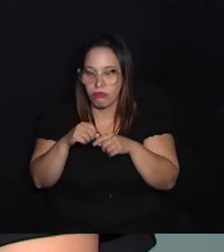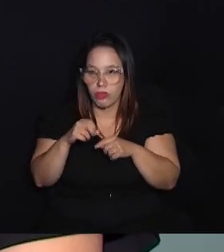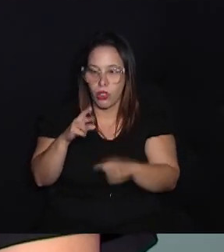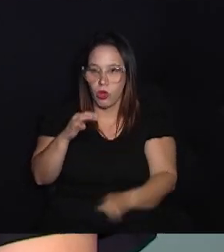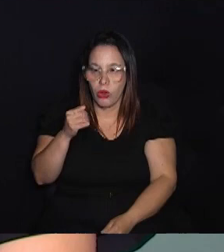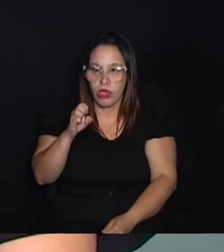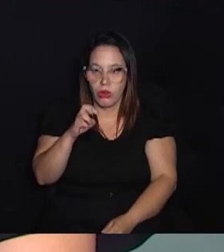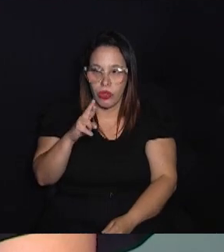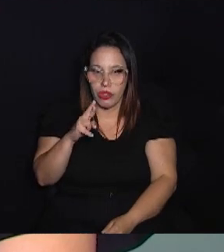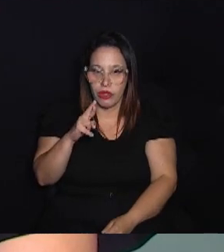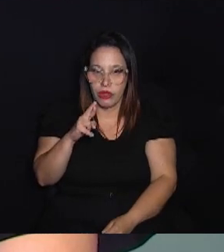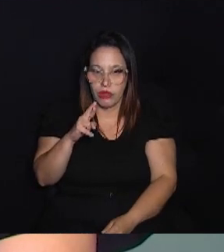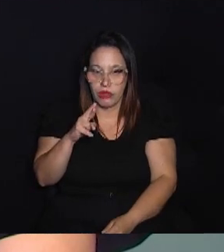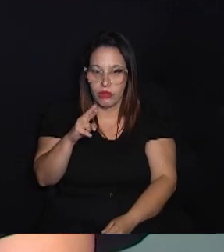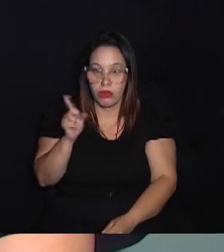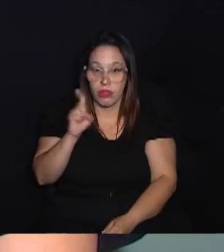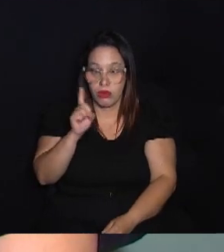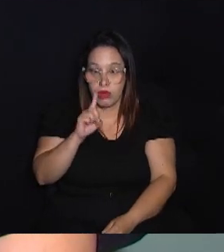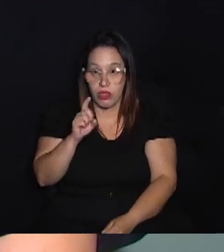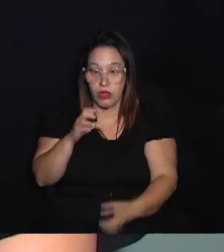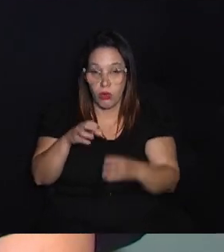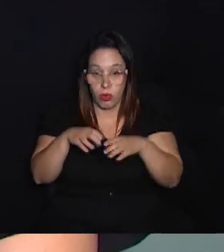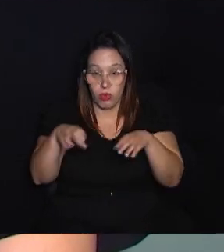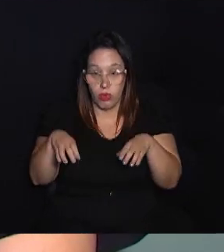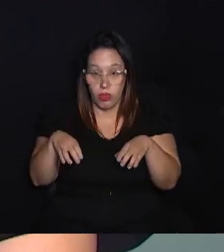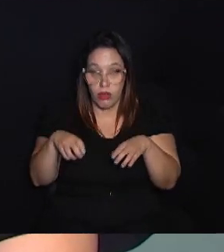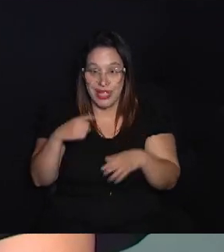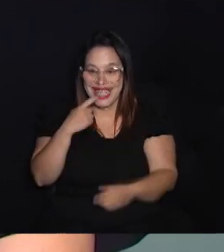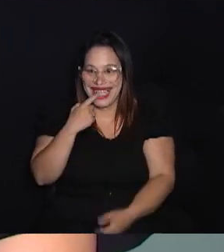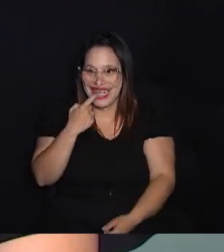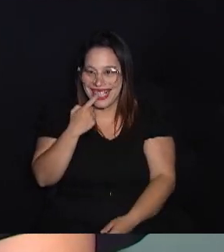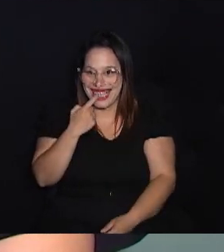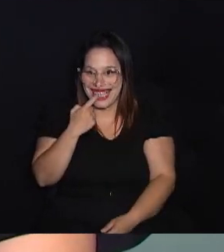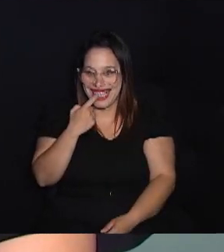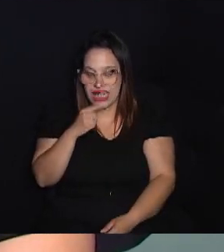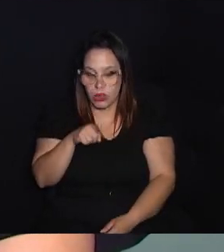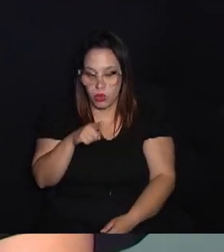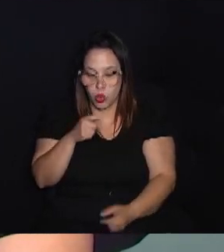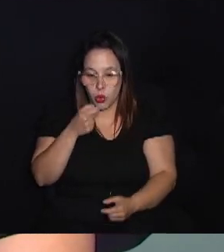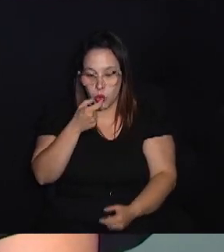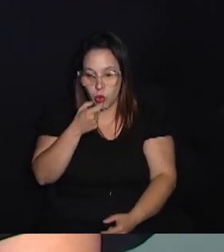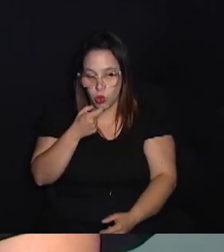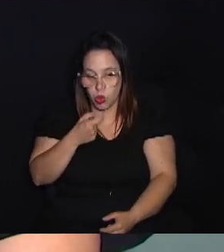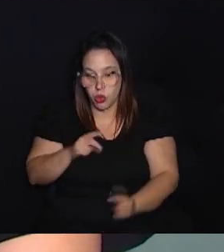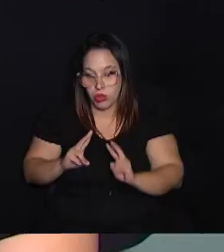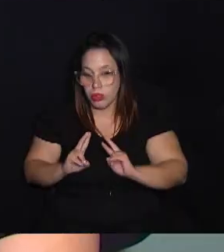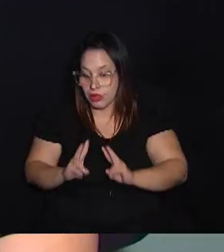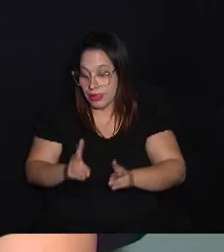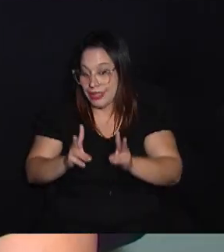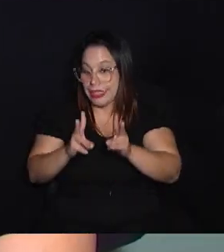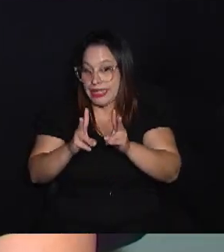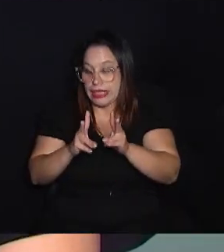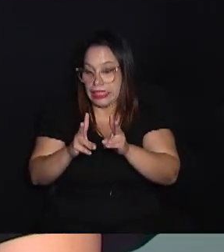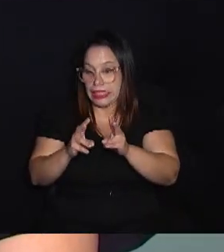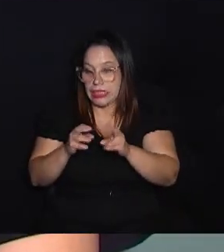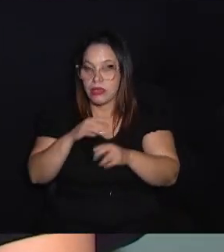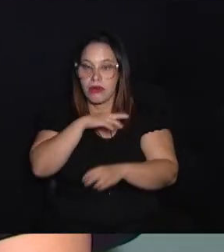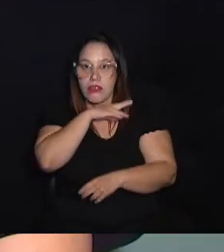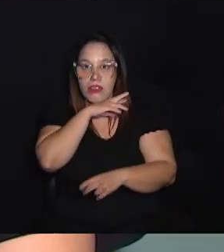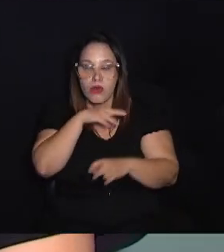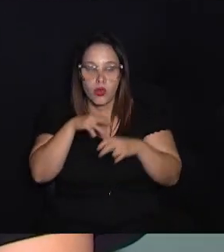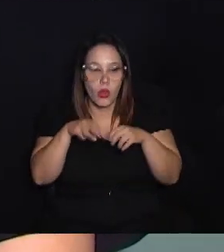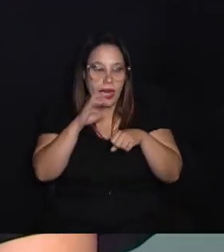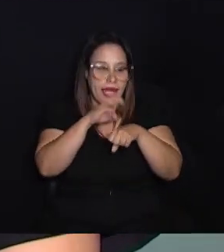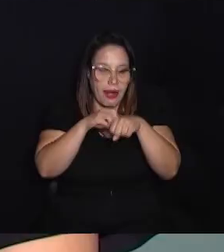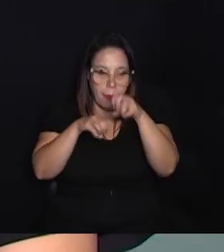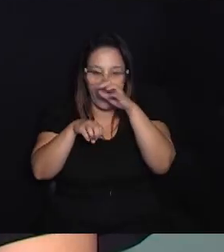são lagomorfos, tá? É outra classe, mas eles têm os dentinhos ali com crescimento contínuo. Então, é um animal que vai roer